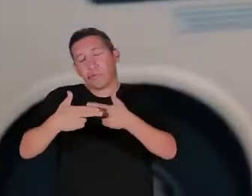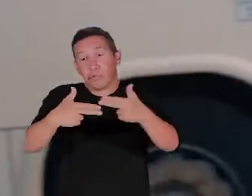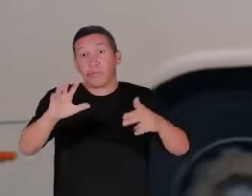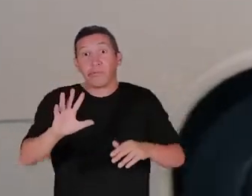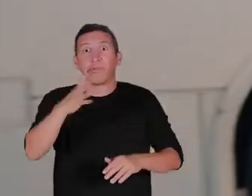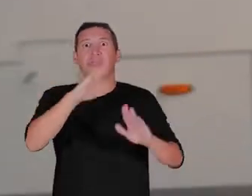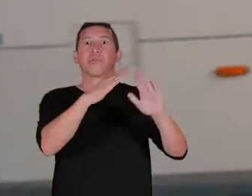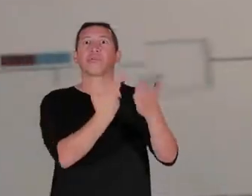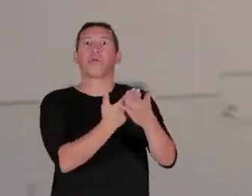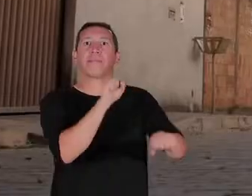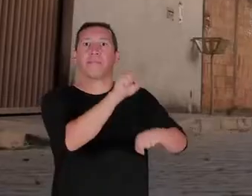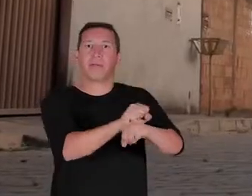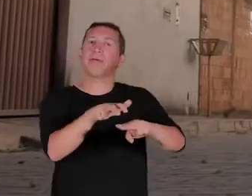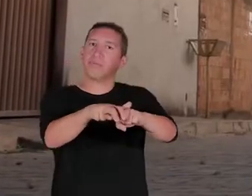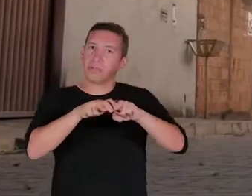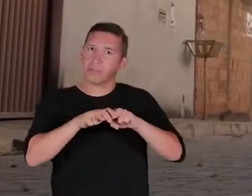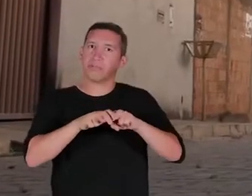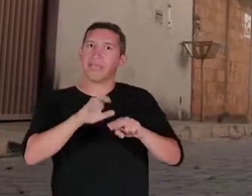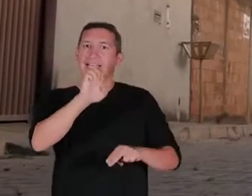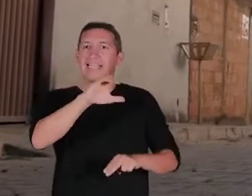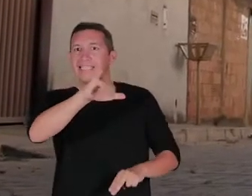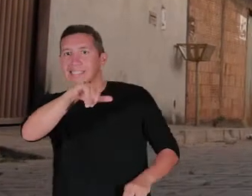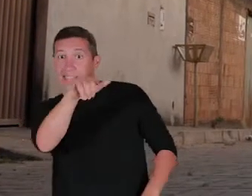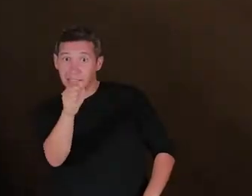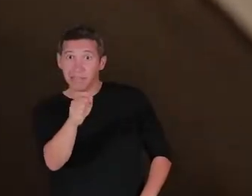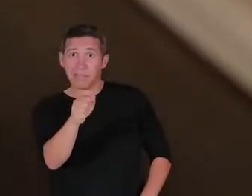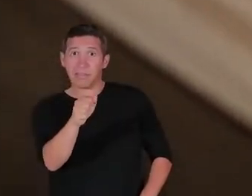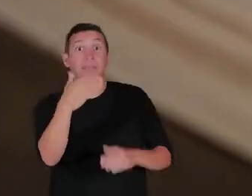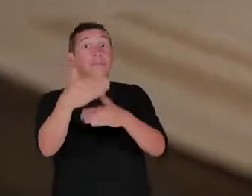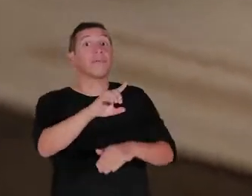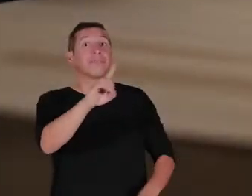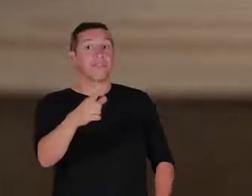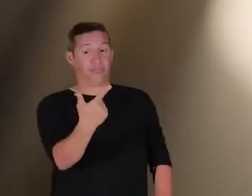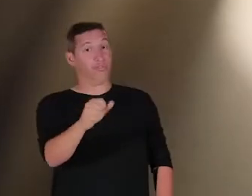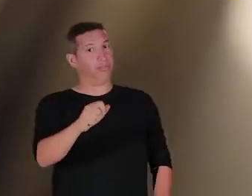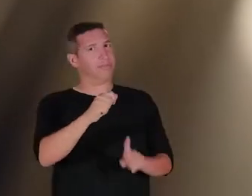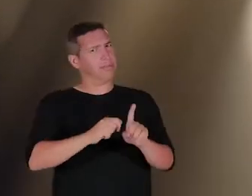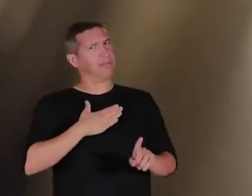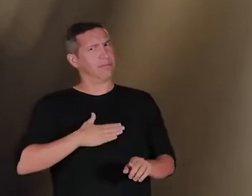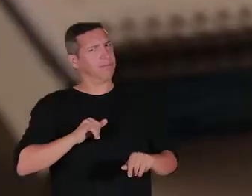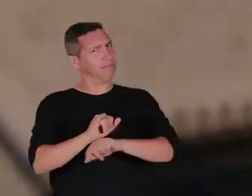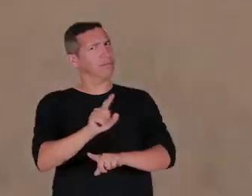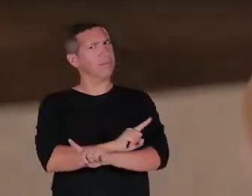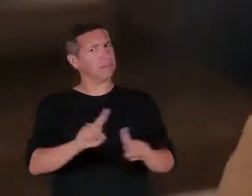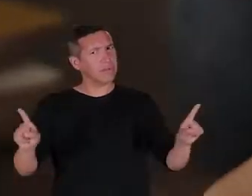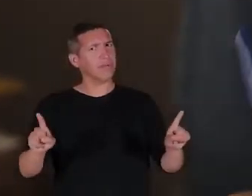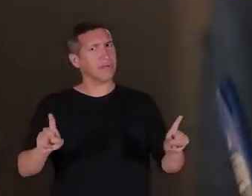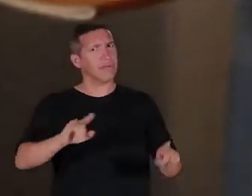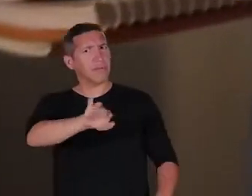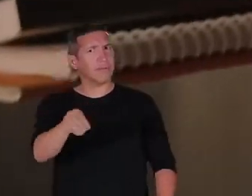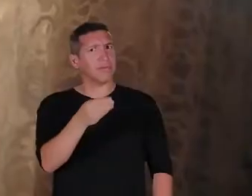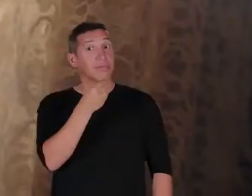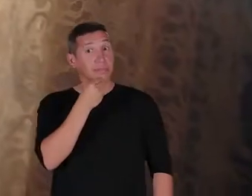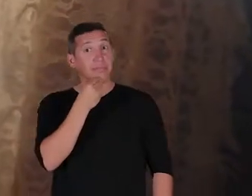a vida faz a gente parar de estudar. Por isso, existe o Enseja. As provas serão no dia 28 de agosto. Não